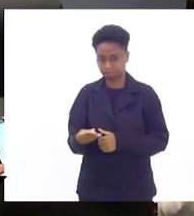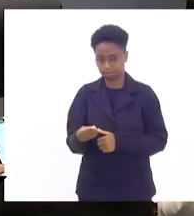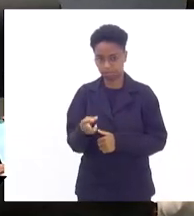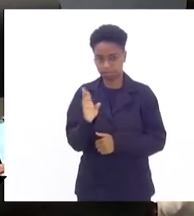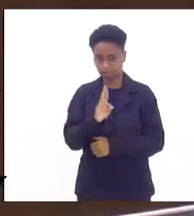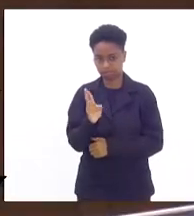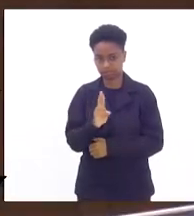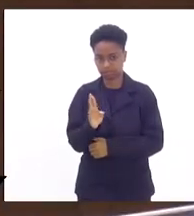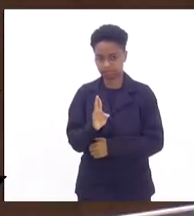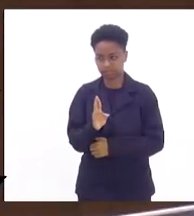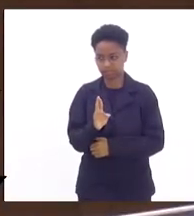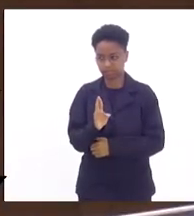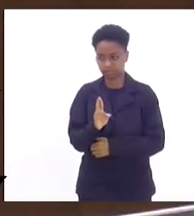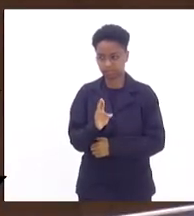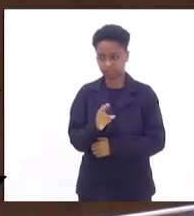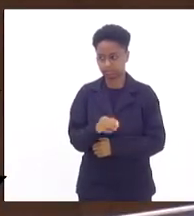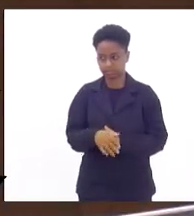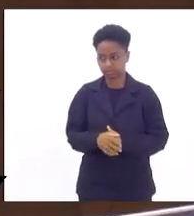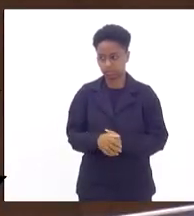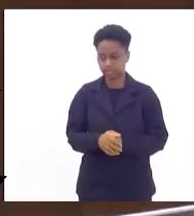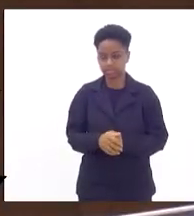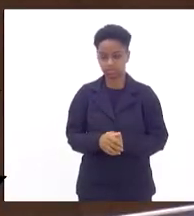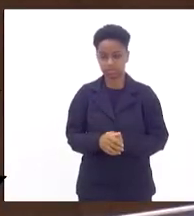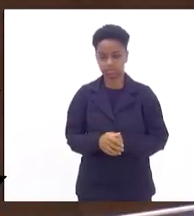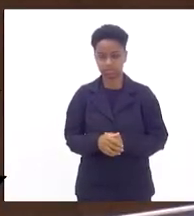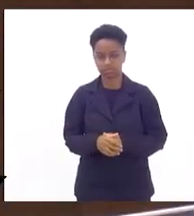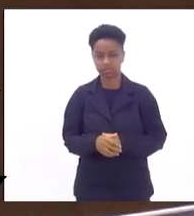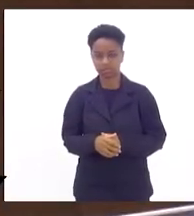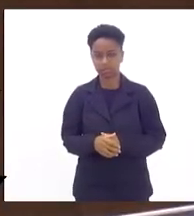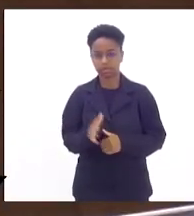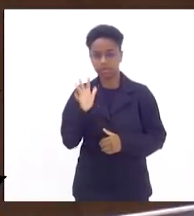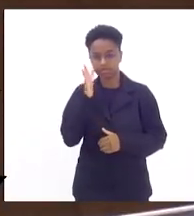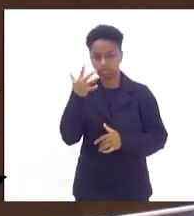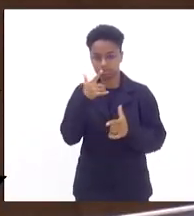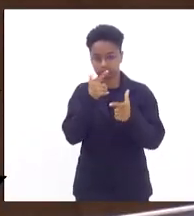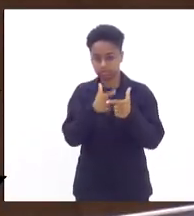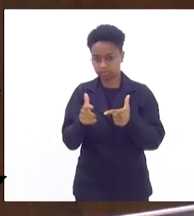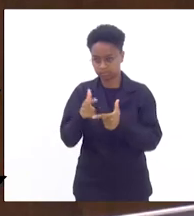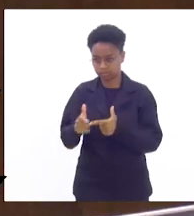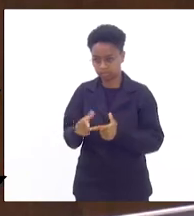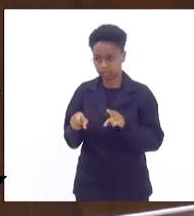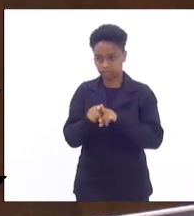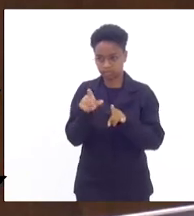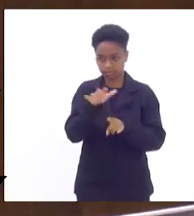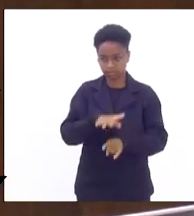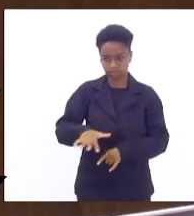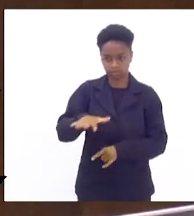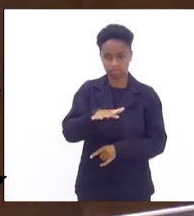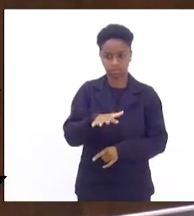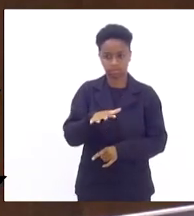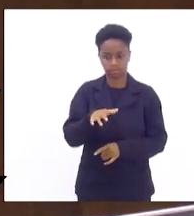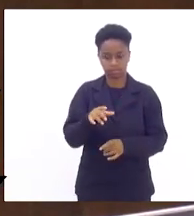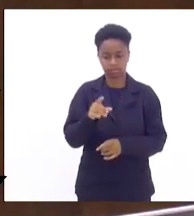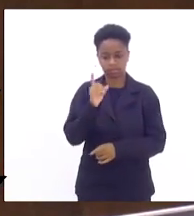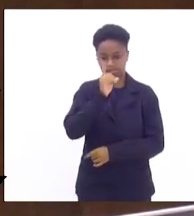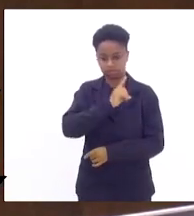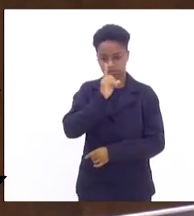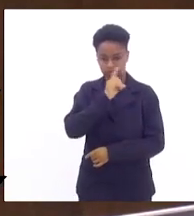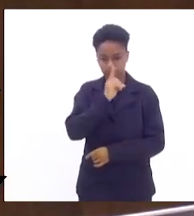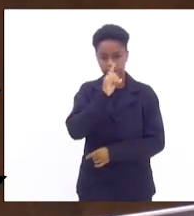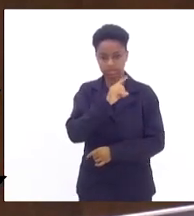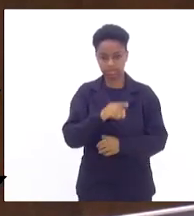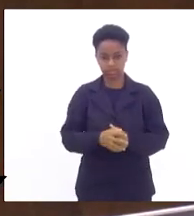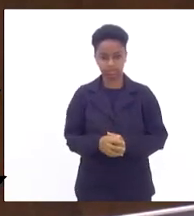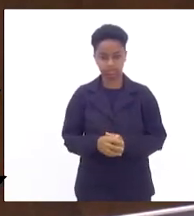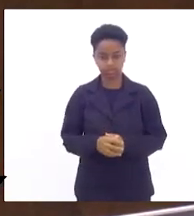na ampliação do sistema de água, na redução de perdas e nas áreas irregulares. E aí sim,